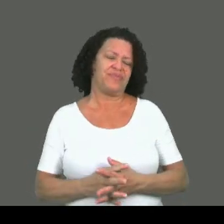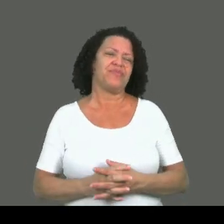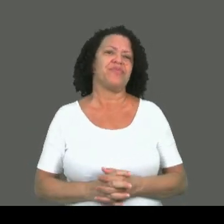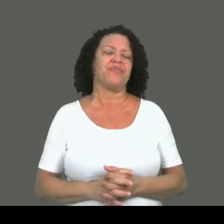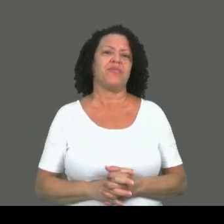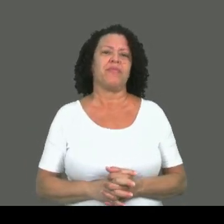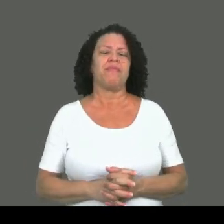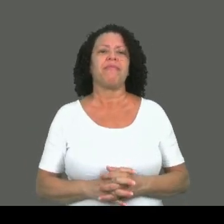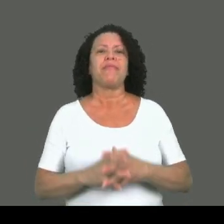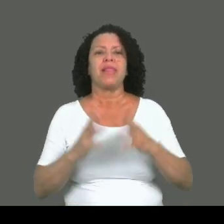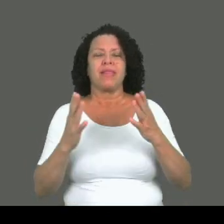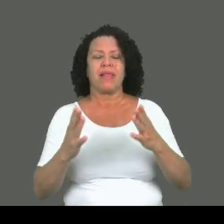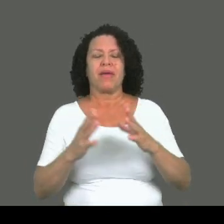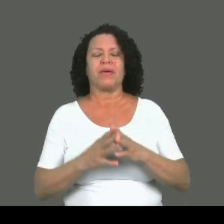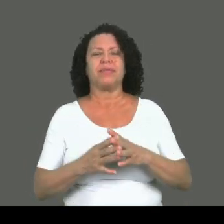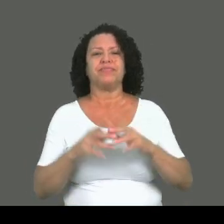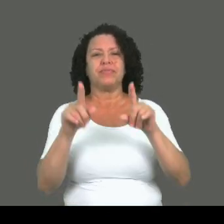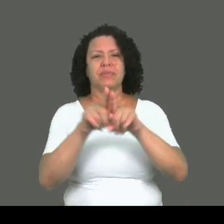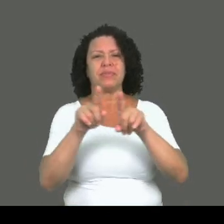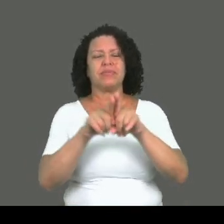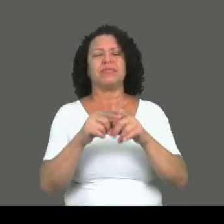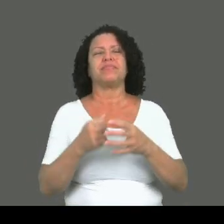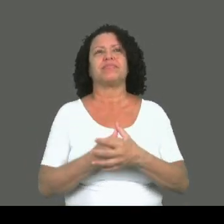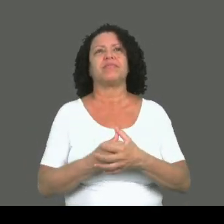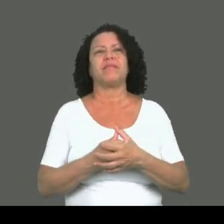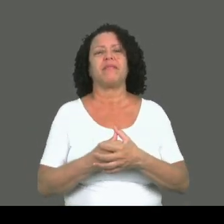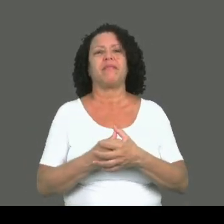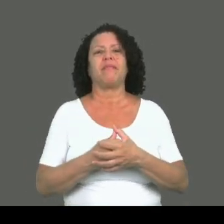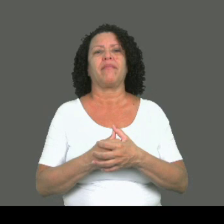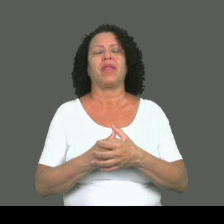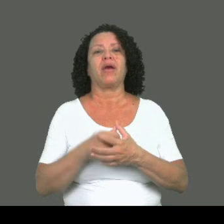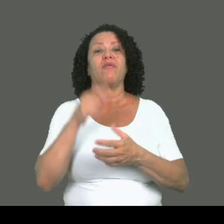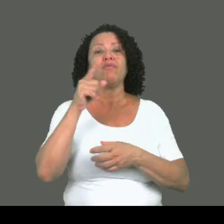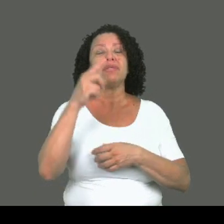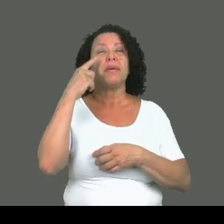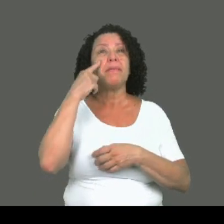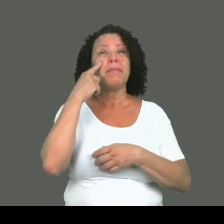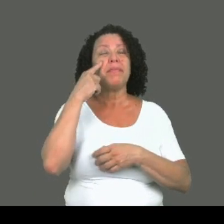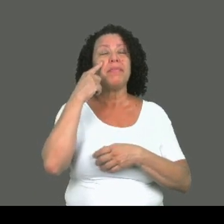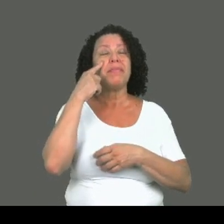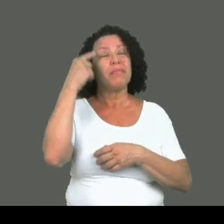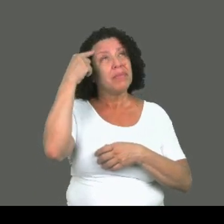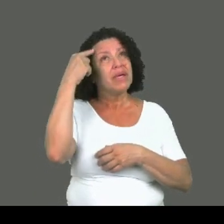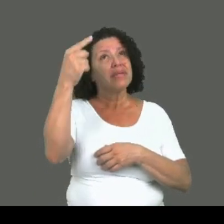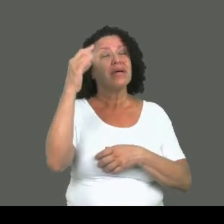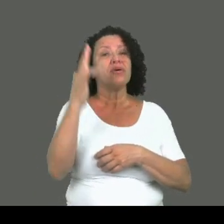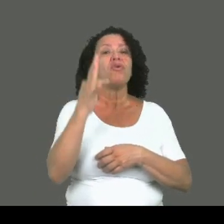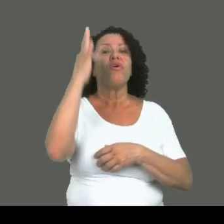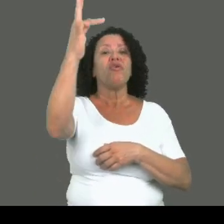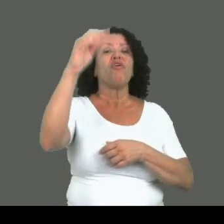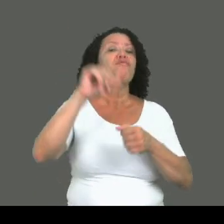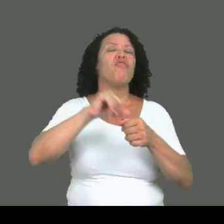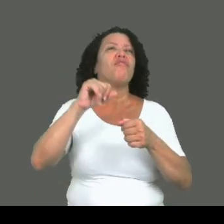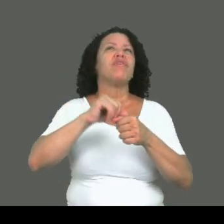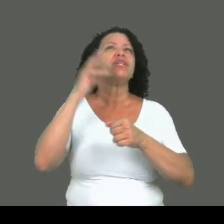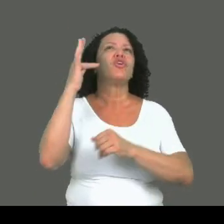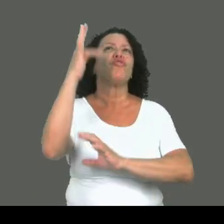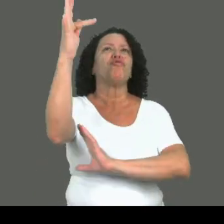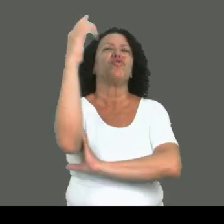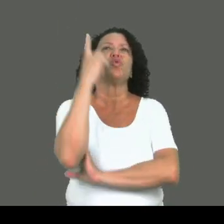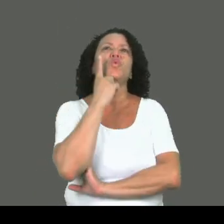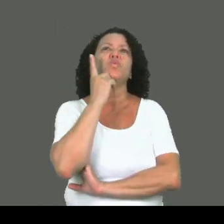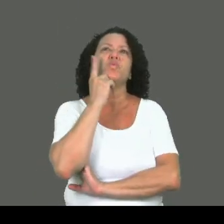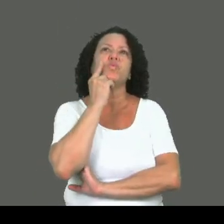E essa questão da gente começar a querer olhar para o futuro, a querer pensar no que fazer no futuro e desperta